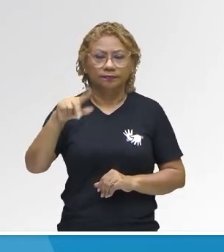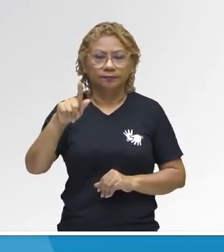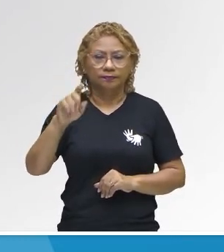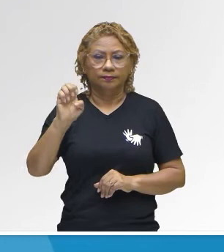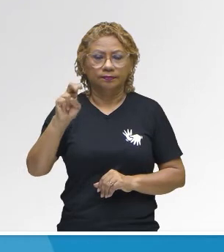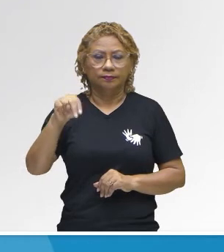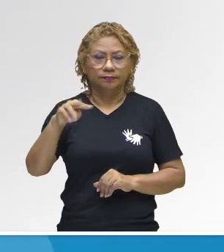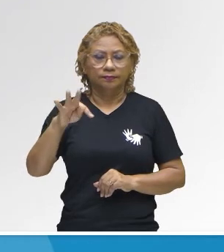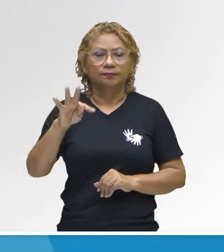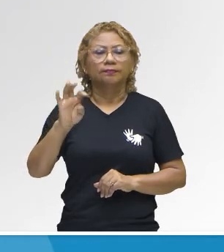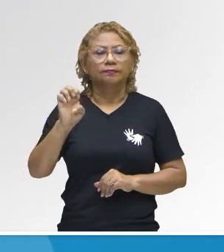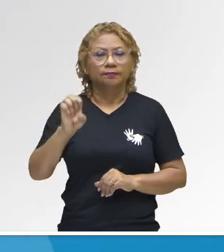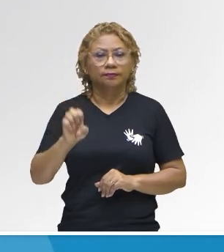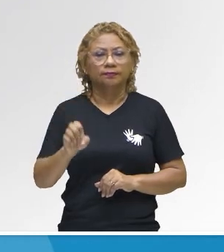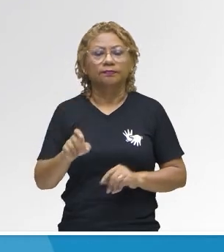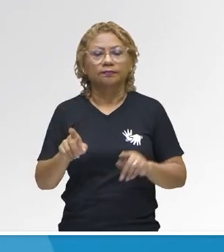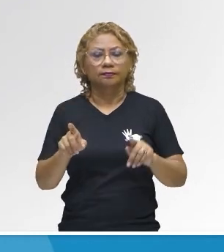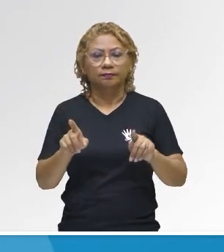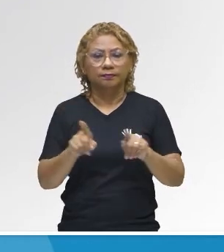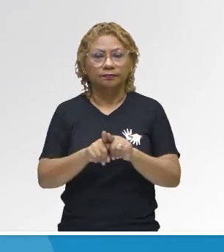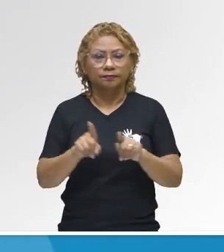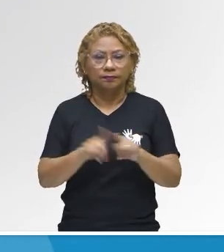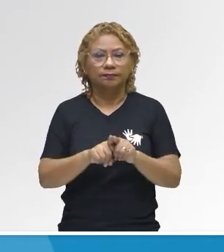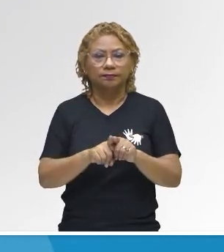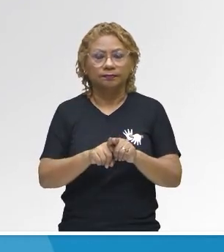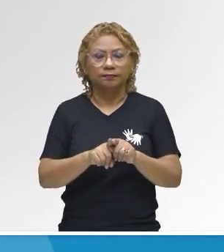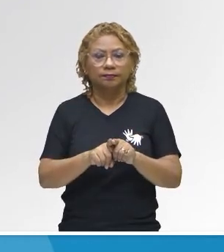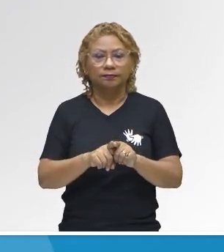aqui nos 90 graus e também no